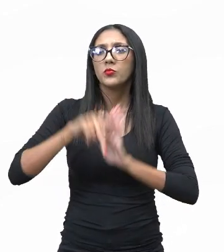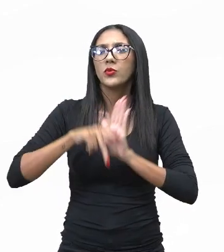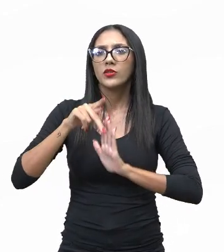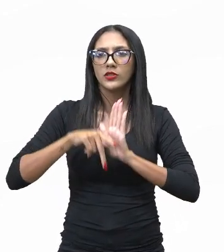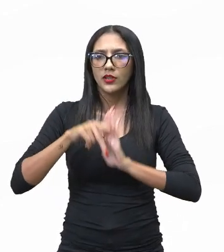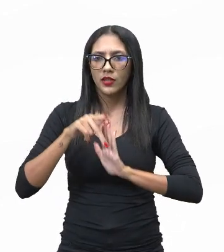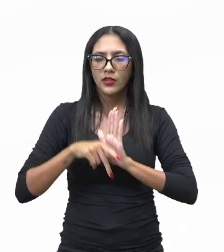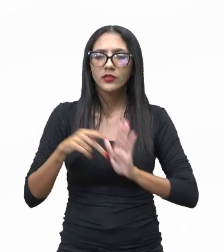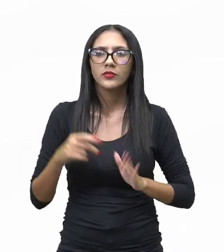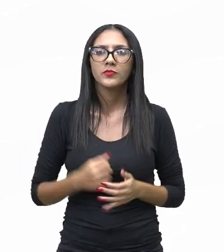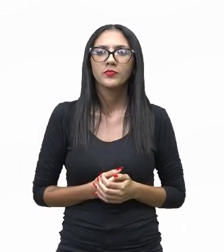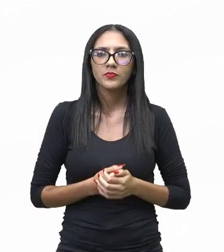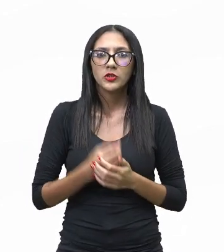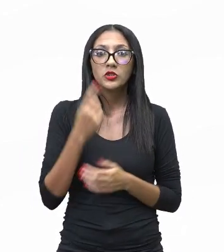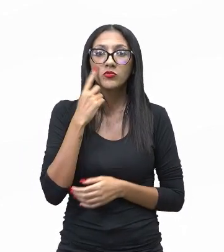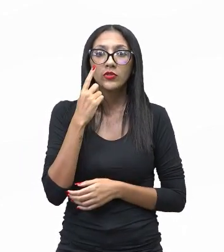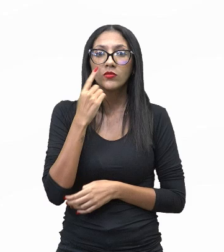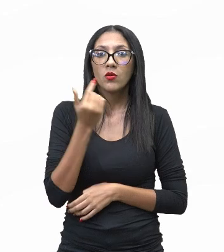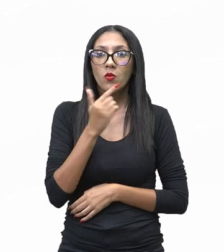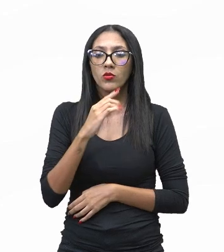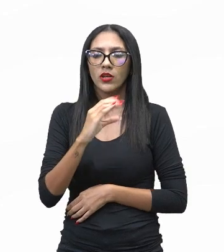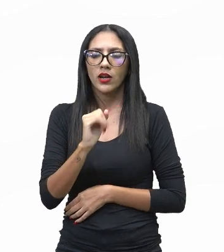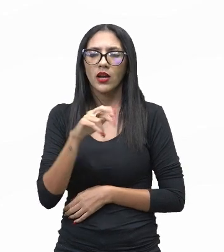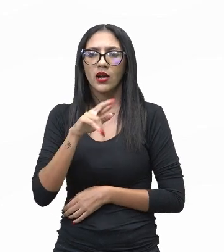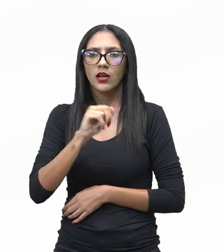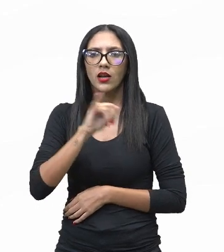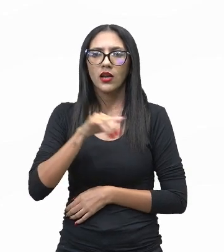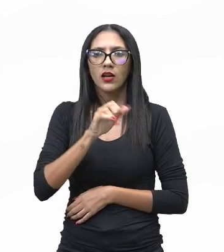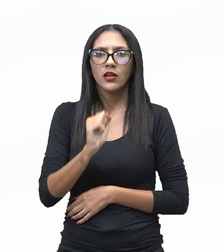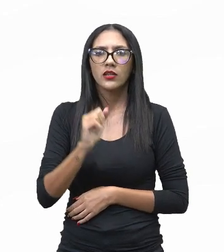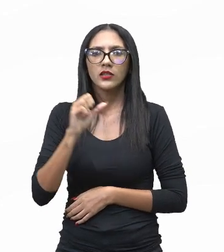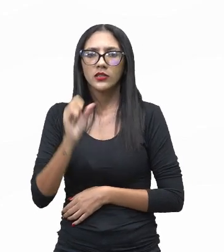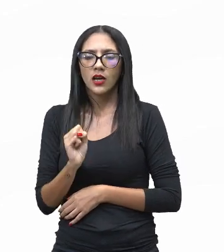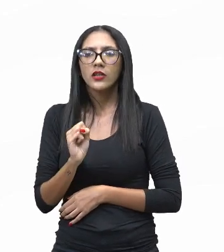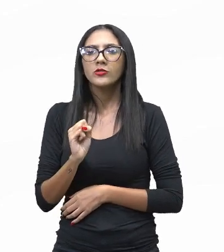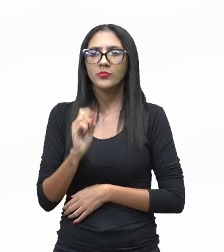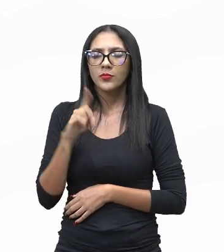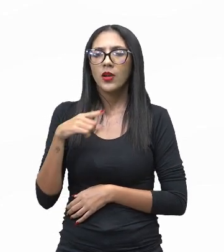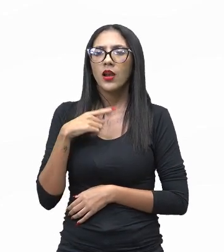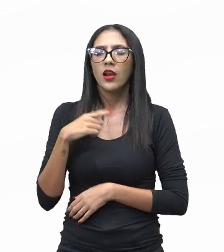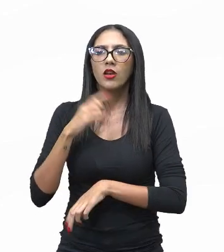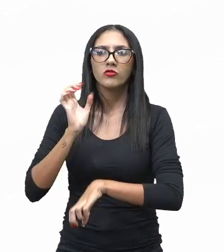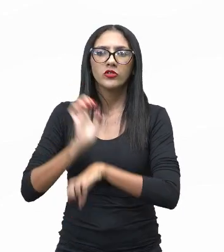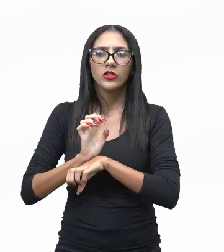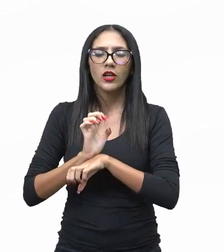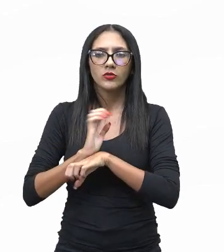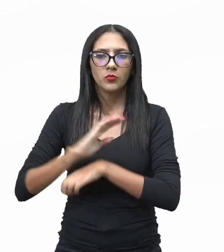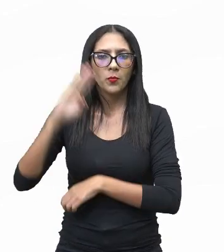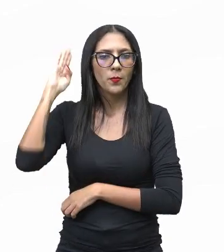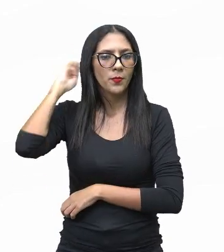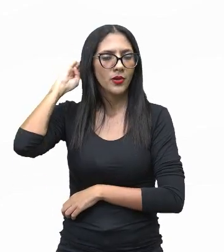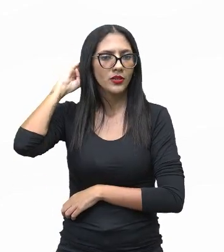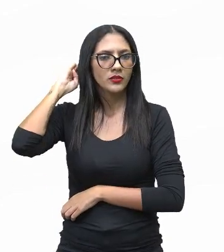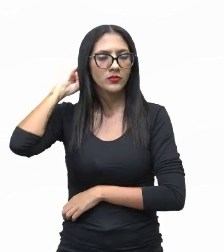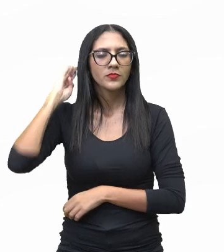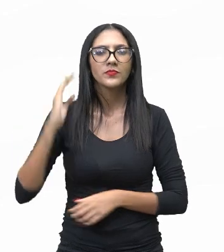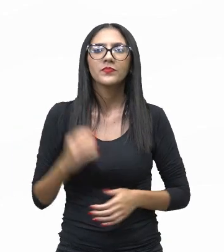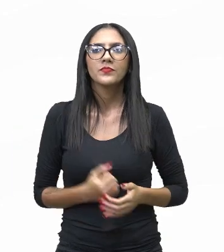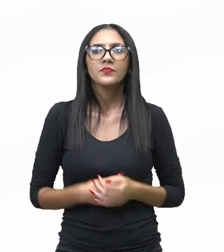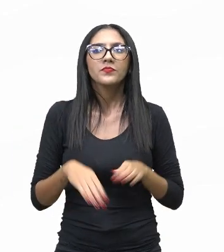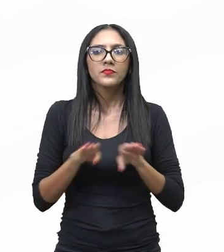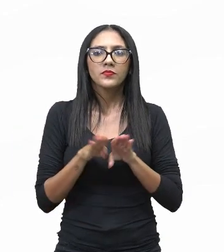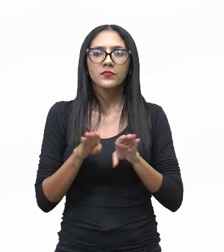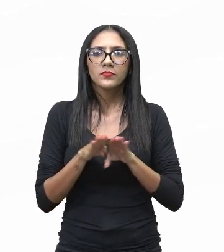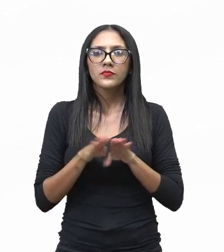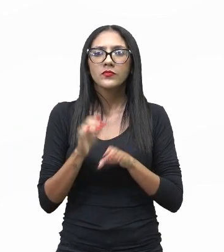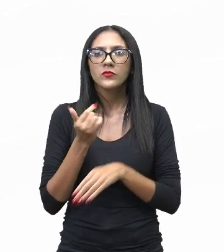falar sobre Grande Carajás daqui a pouco, é uma área aí, né, no Pará. Temos aí toda essa área também que passa nessa porção mais